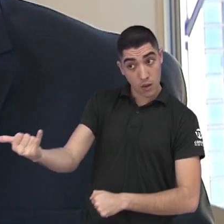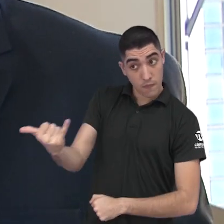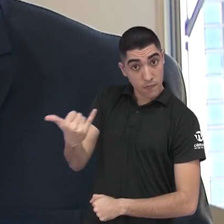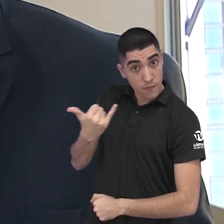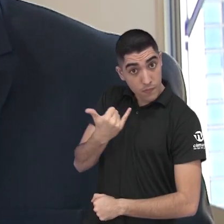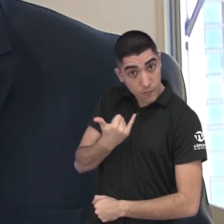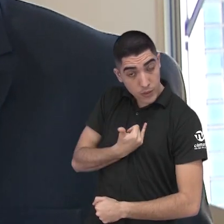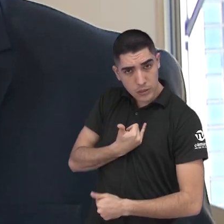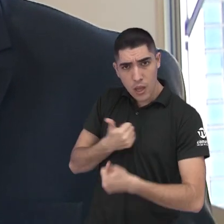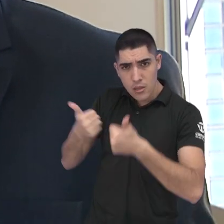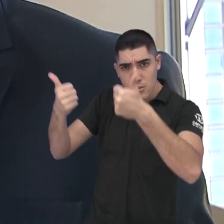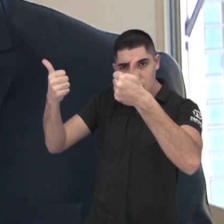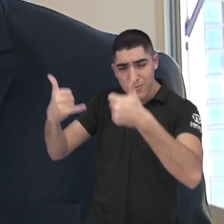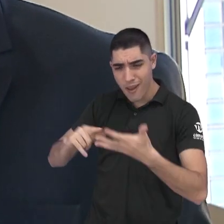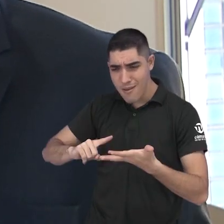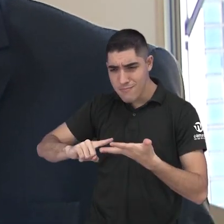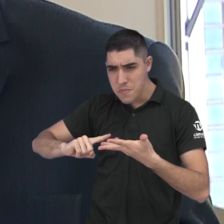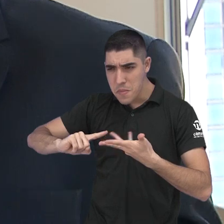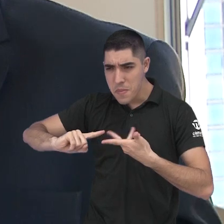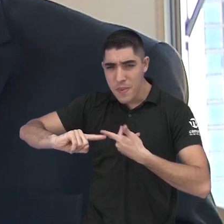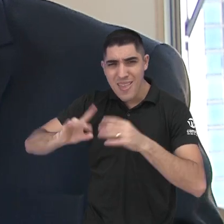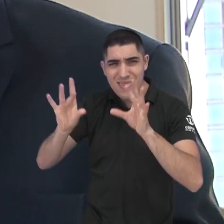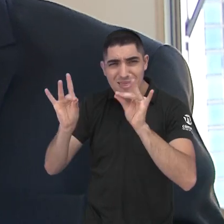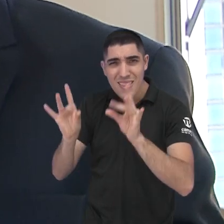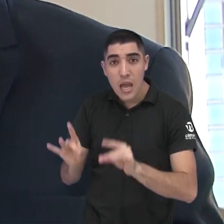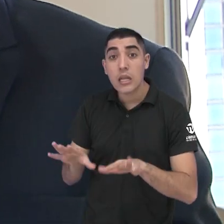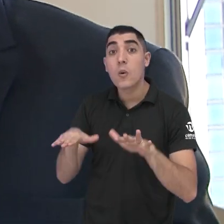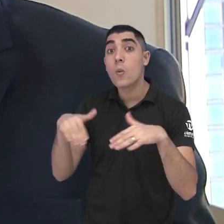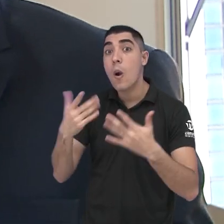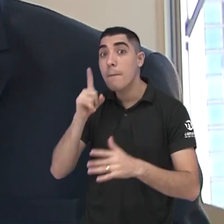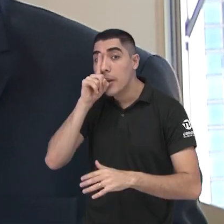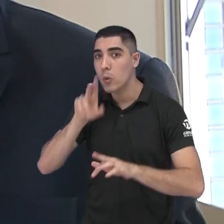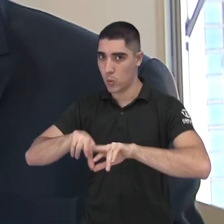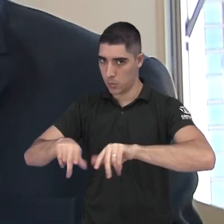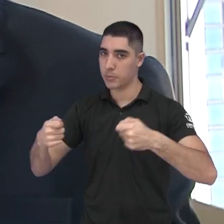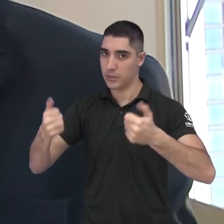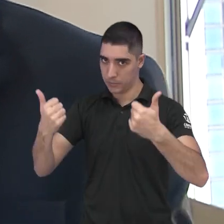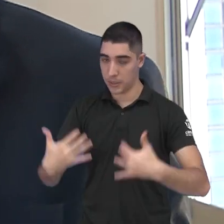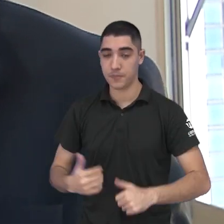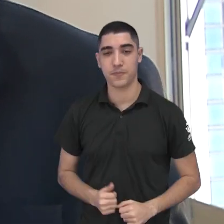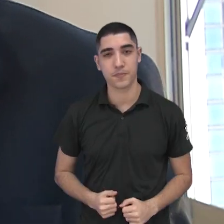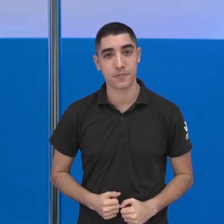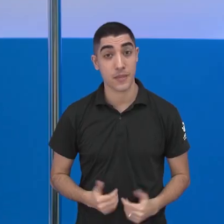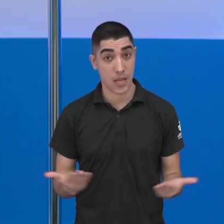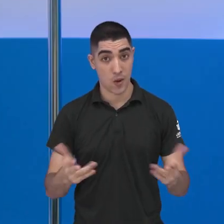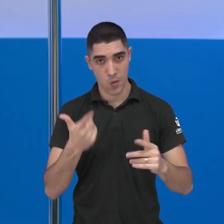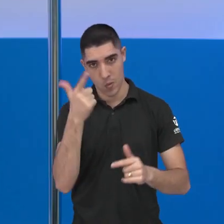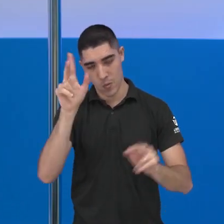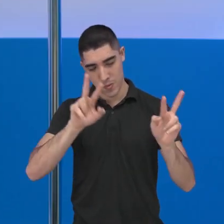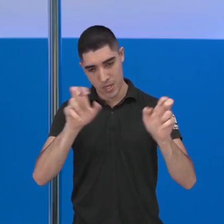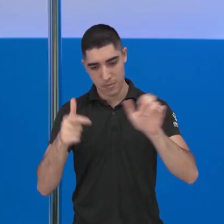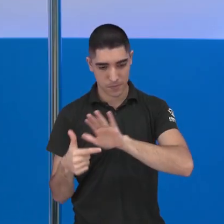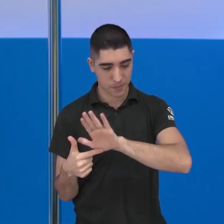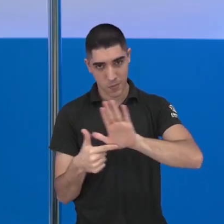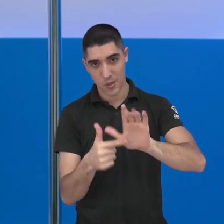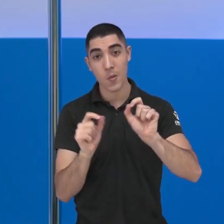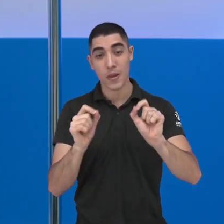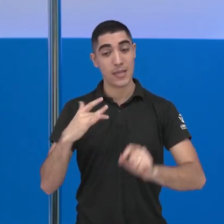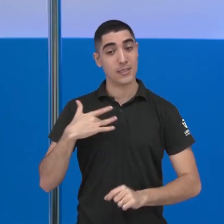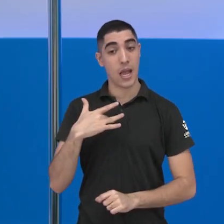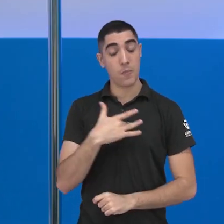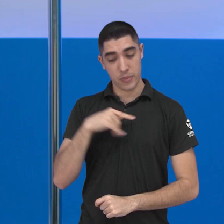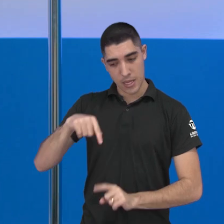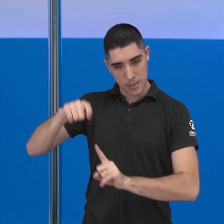ser informada sobre tudo que é relativo àquele empréstimo, inclusive os riscos. A gente muda de assunto para falar